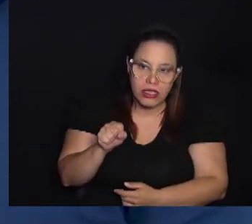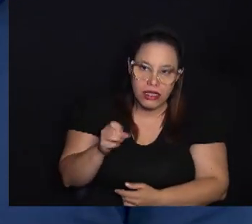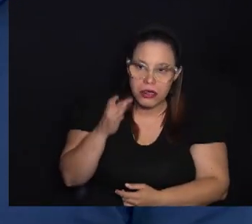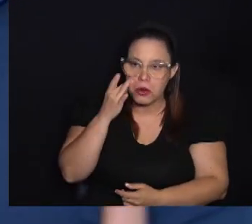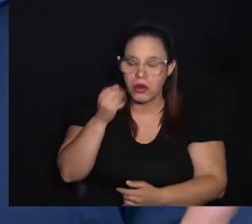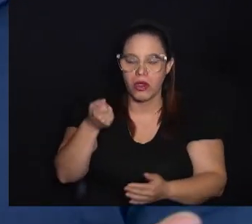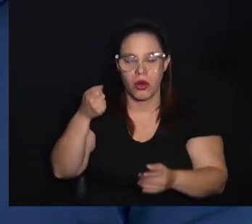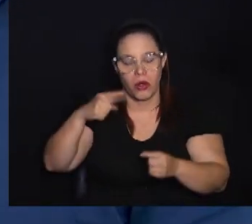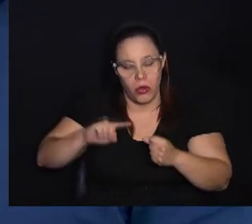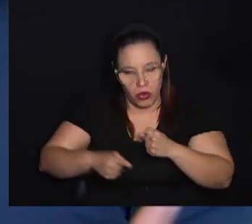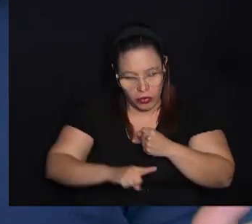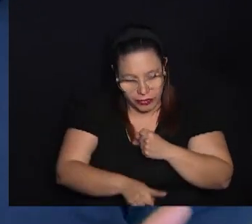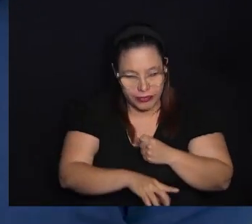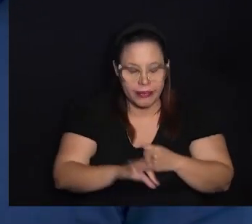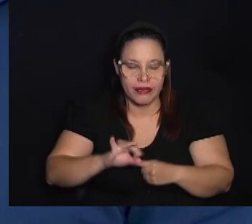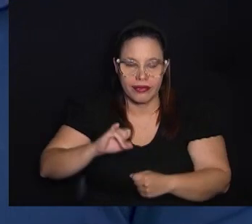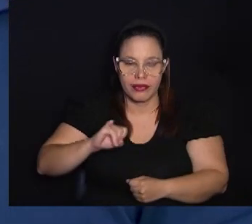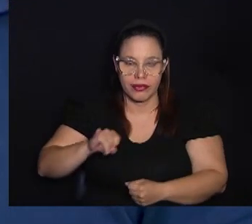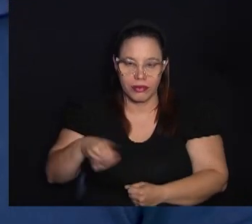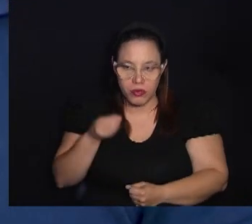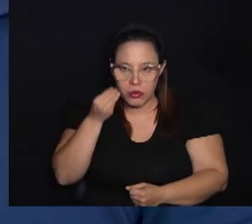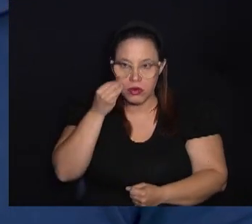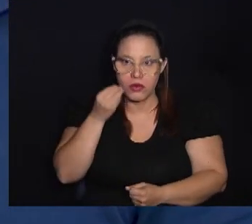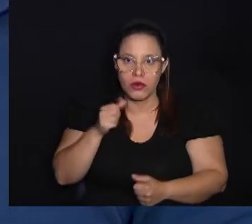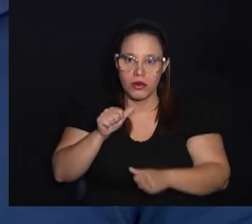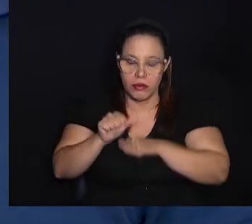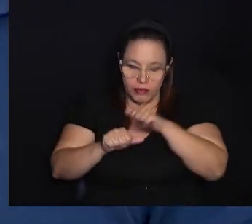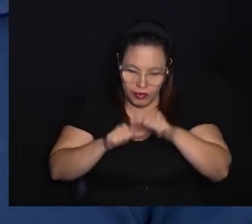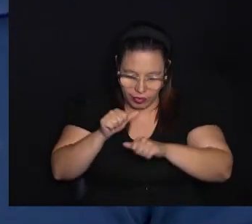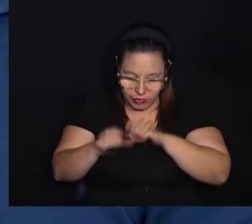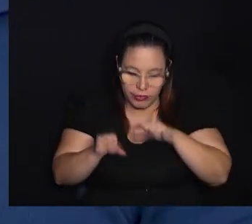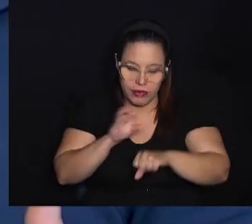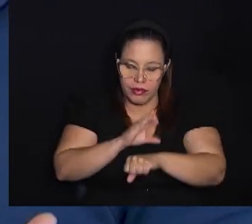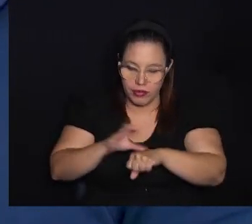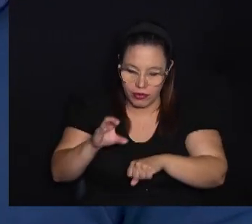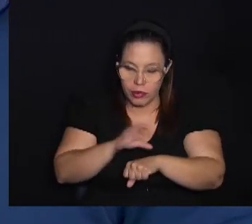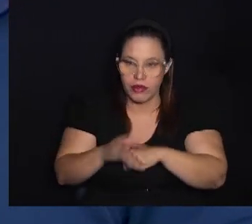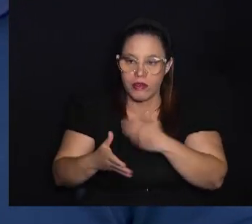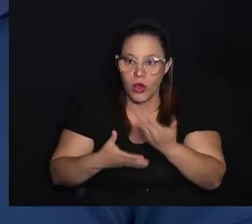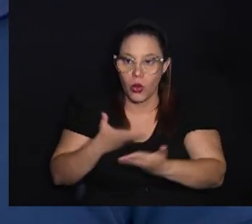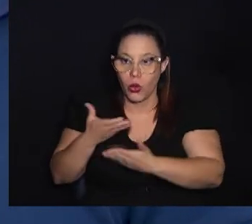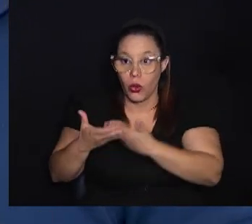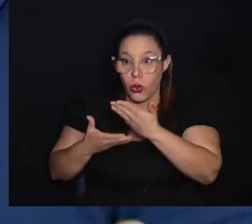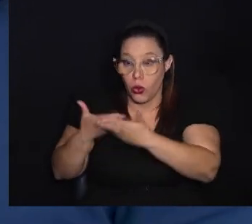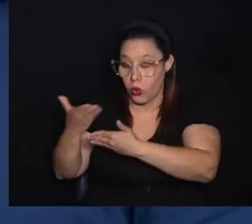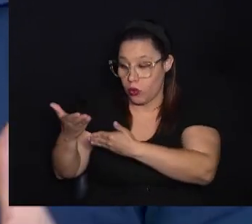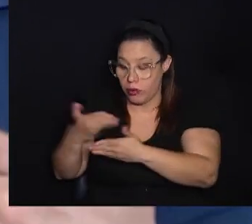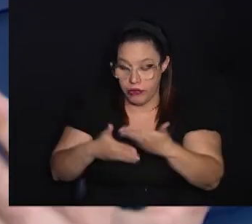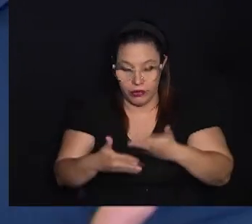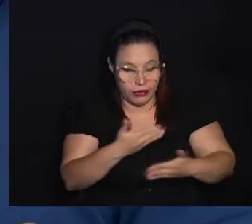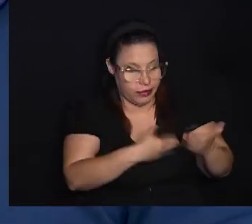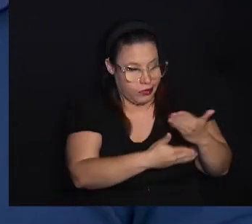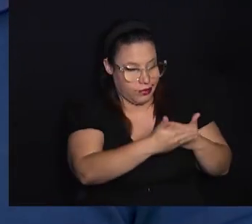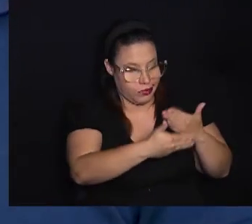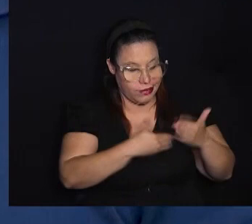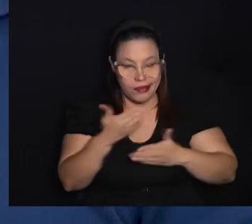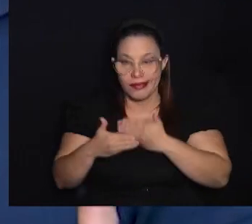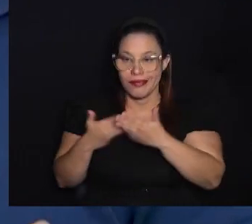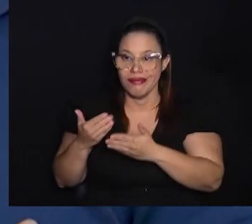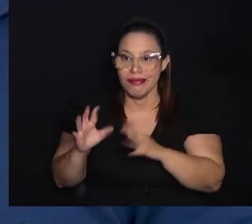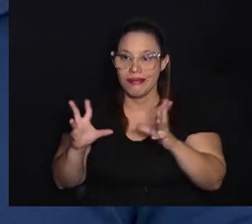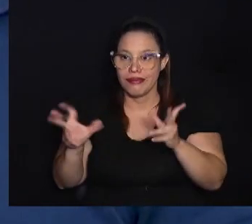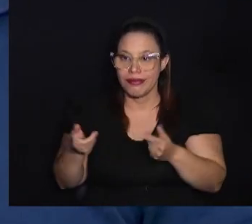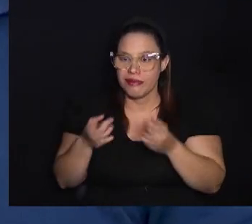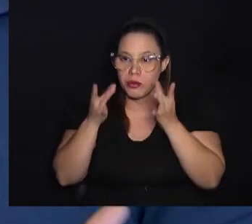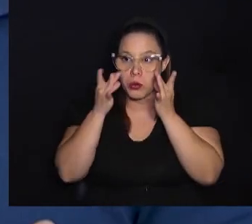se aprofundar, aperfeiçoar e trocar, que é muito bacana quando isso acontece, porque no meio artístico, quando a gente